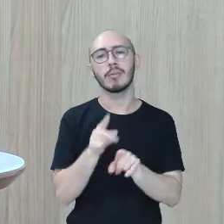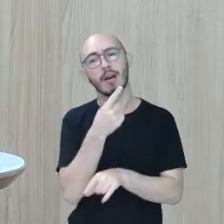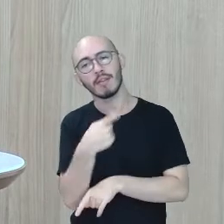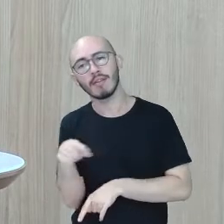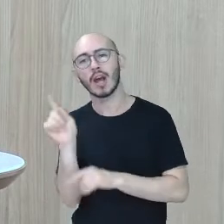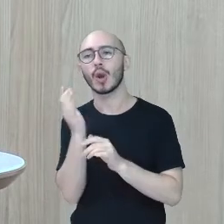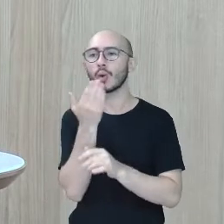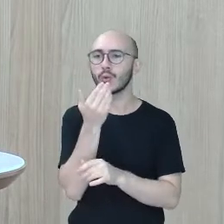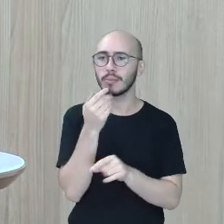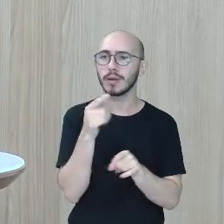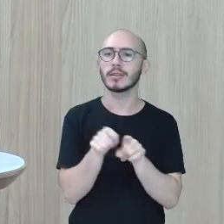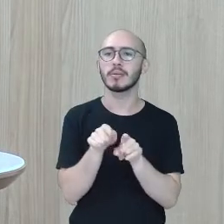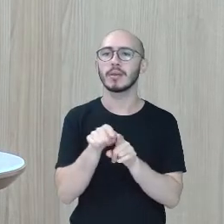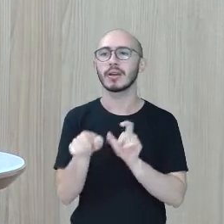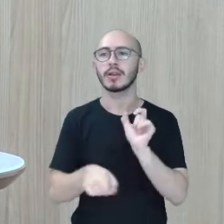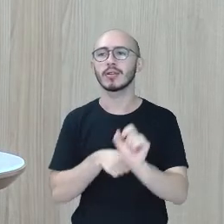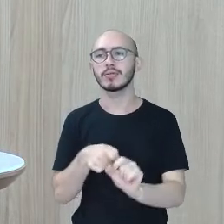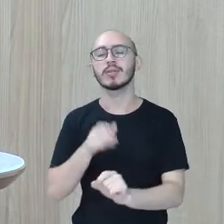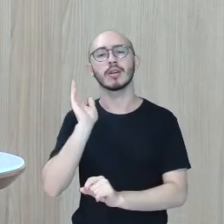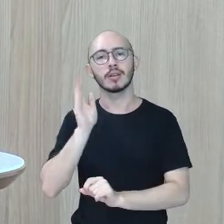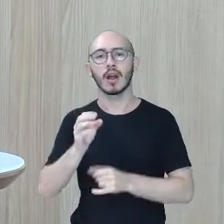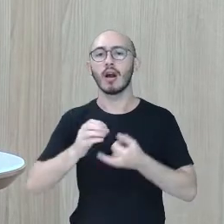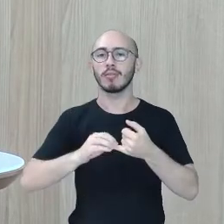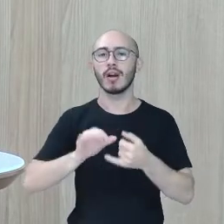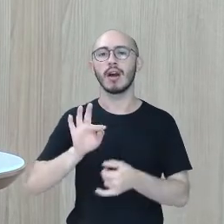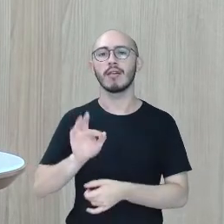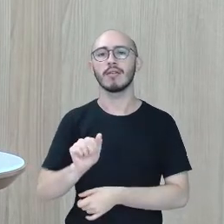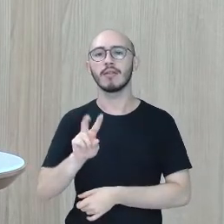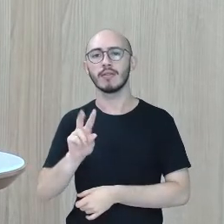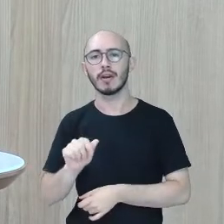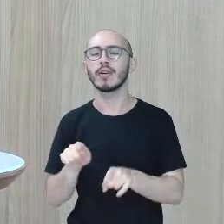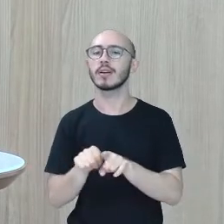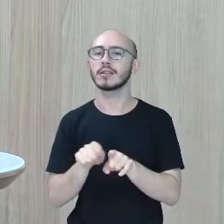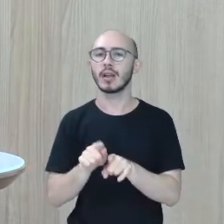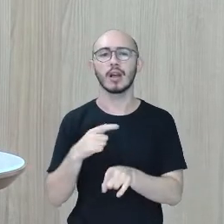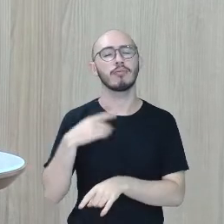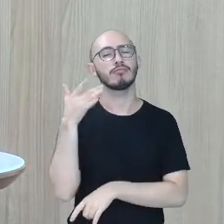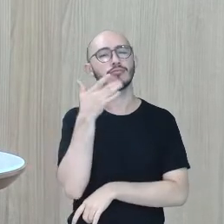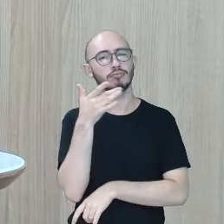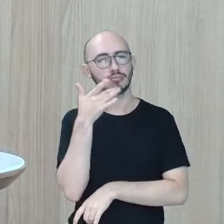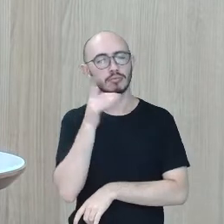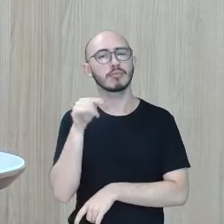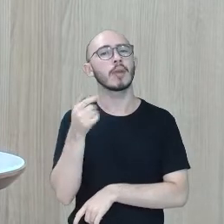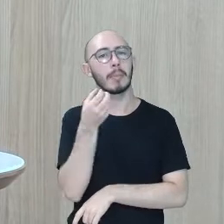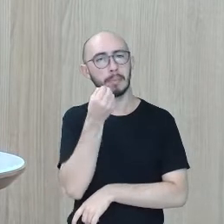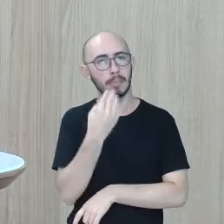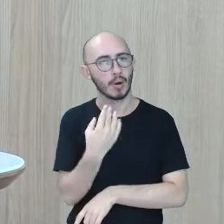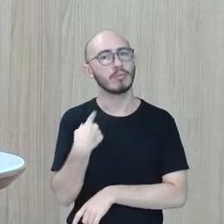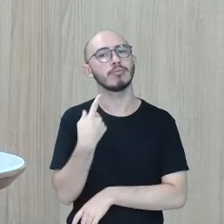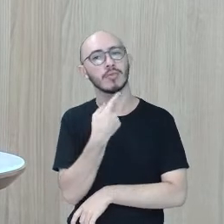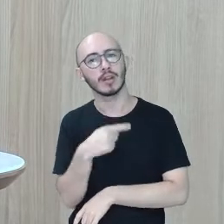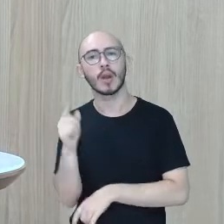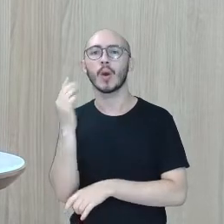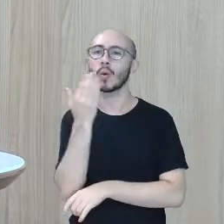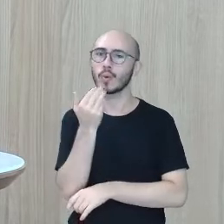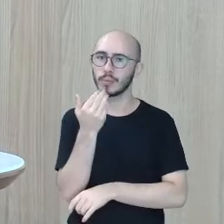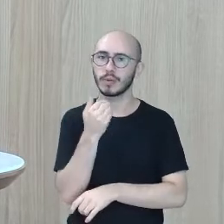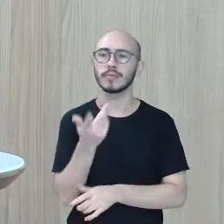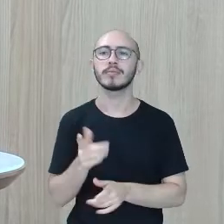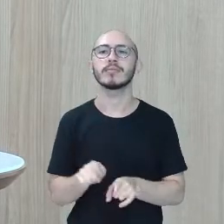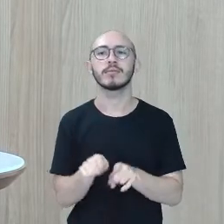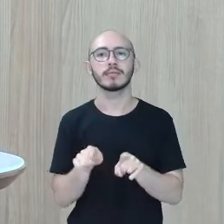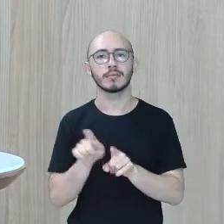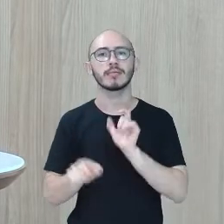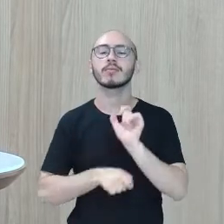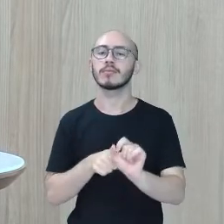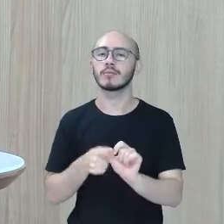e o destaque de lá, que eu falei mais cedo, é a fava, né? Tem uma fava frita lá que é uma beleza, né? Então vale muito a pena ir para comer. Eu acho que vale a pena fazer